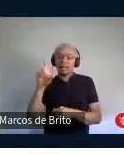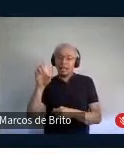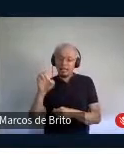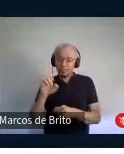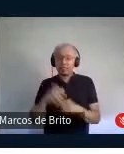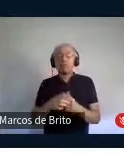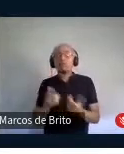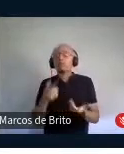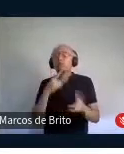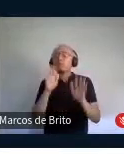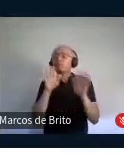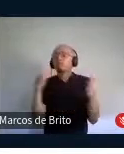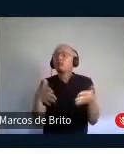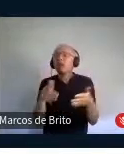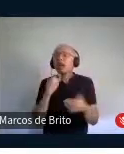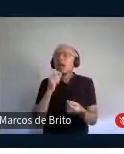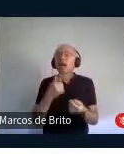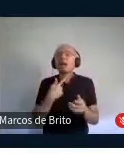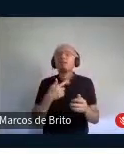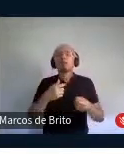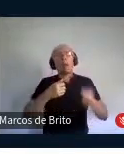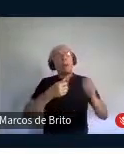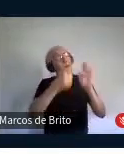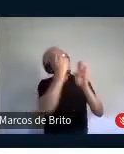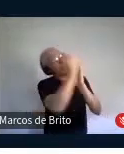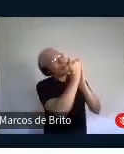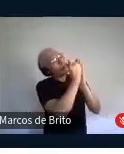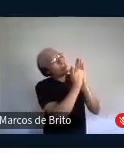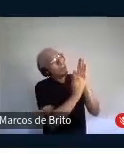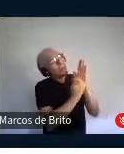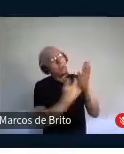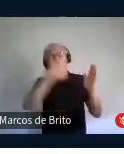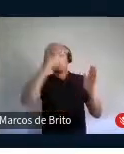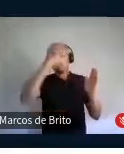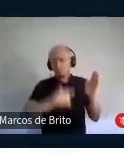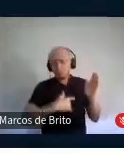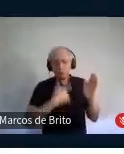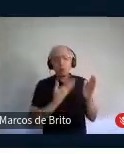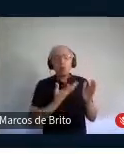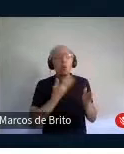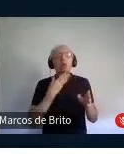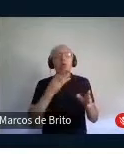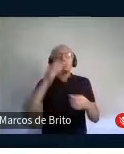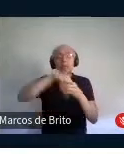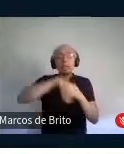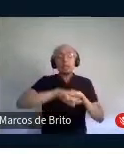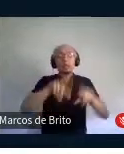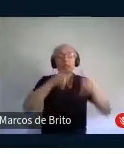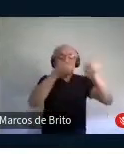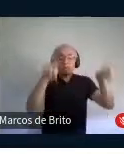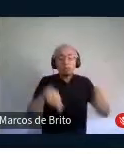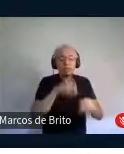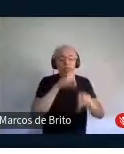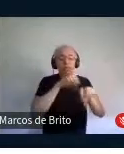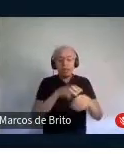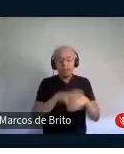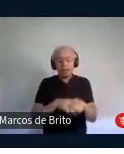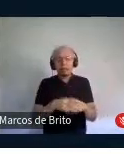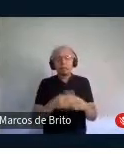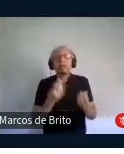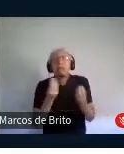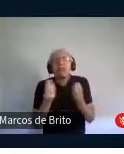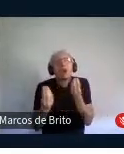um conjunto de condutas do professor e dos alunos em sala de aula. Ela se interessa pelo modo